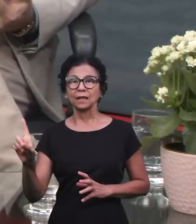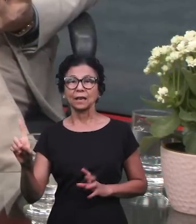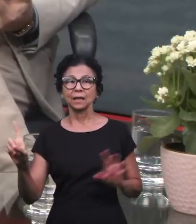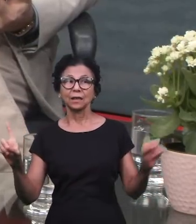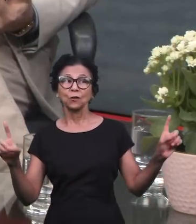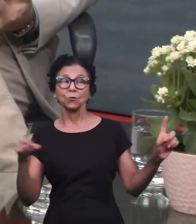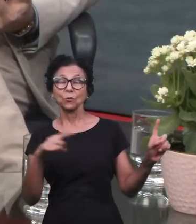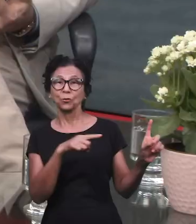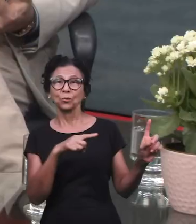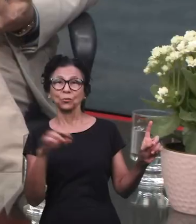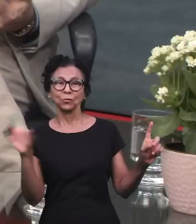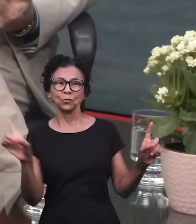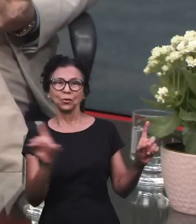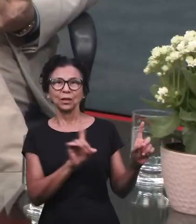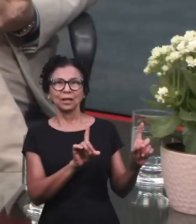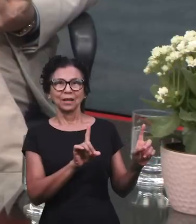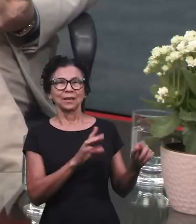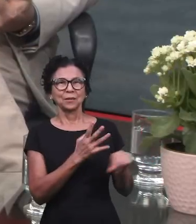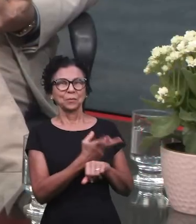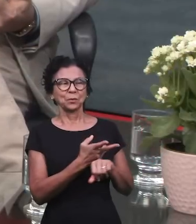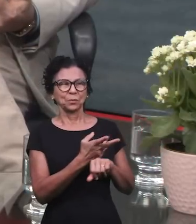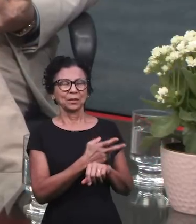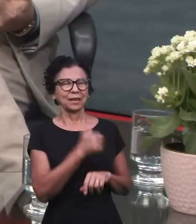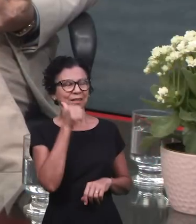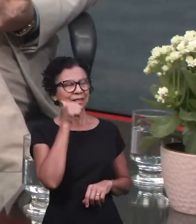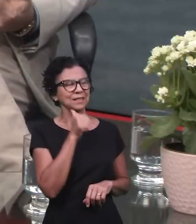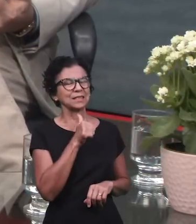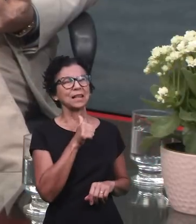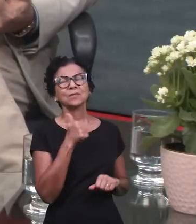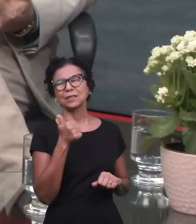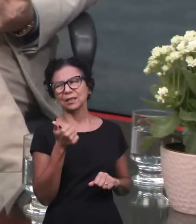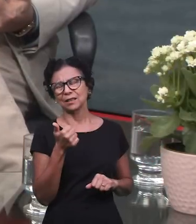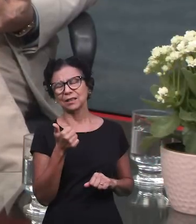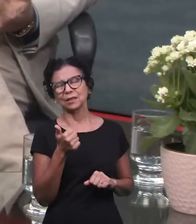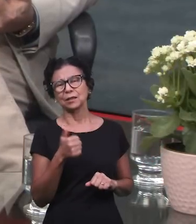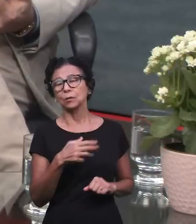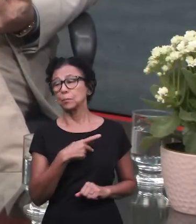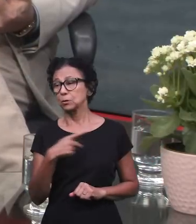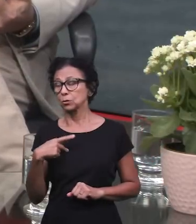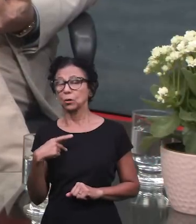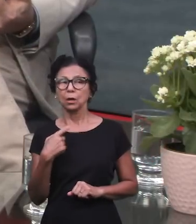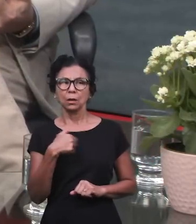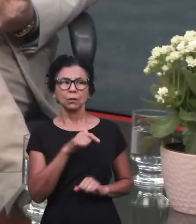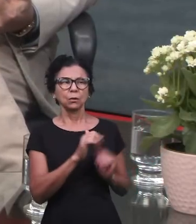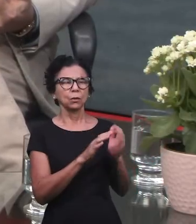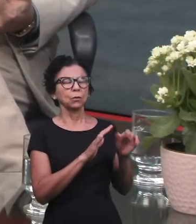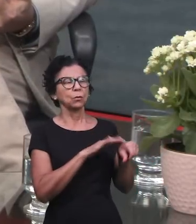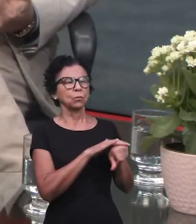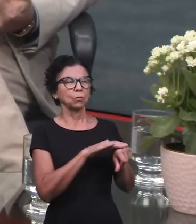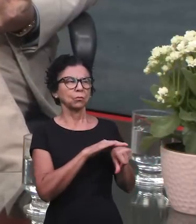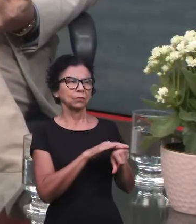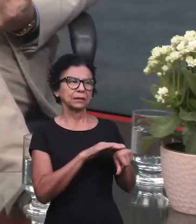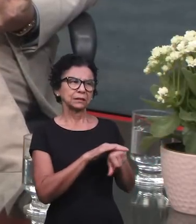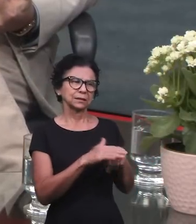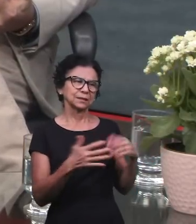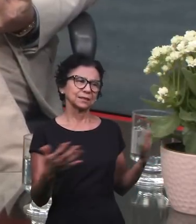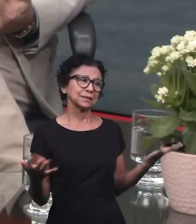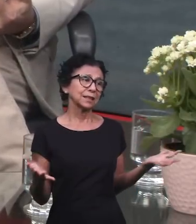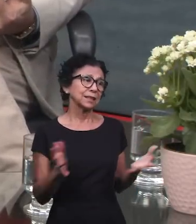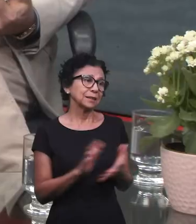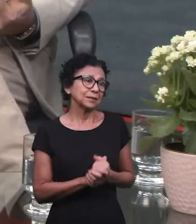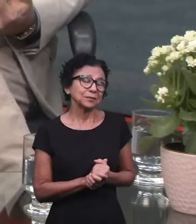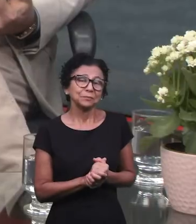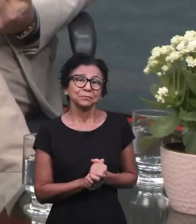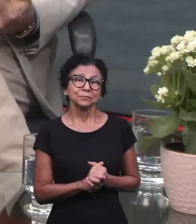experiência dela ter procurado a irmã, Que bênção. conversado com a irmã, e as duas chegarem à conclusão de que não havia motivo nenhum